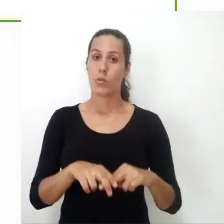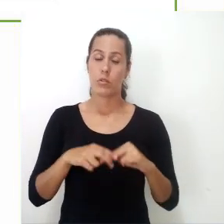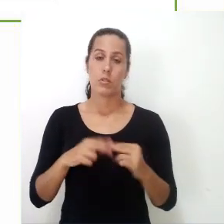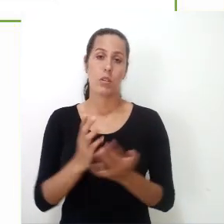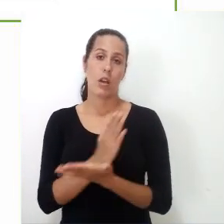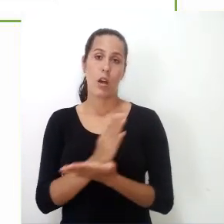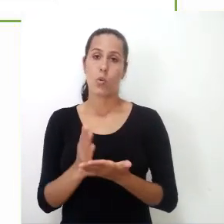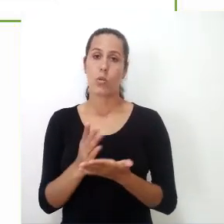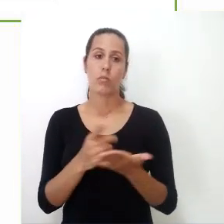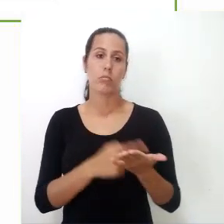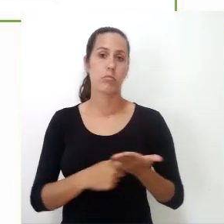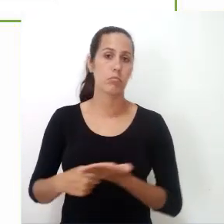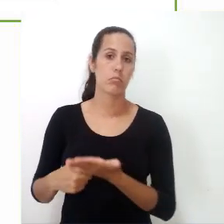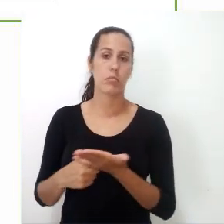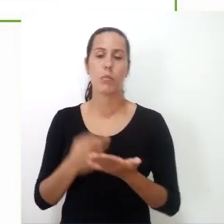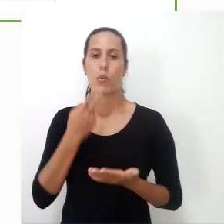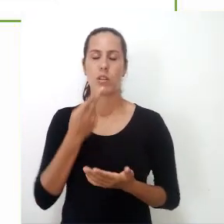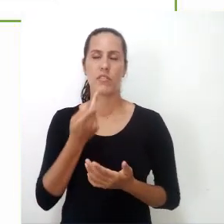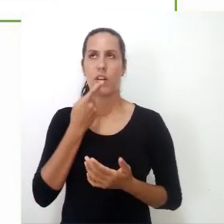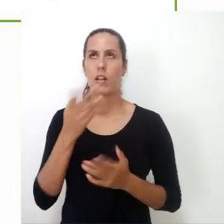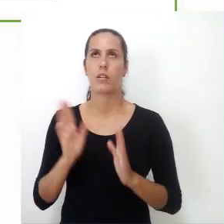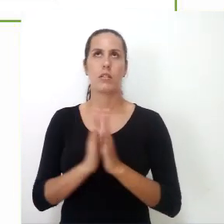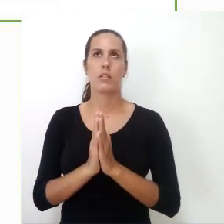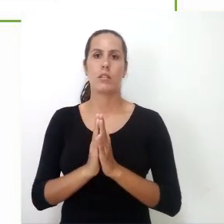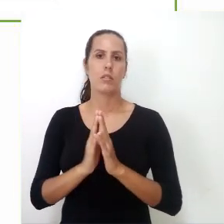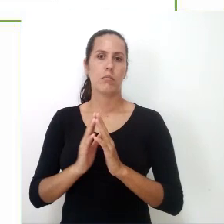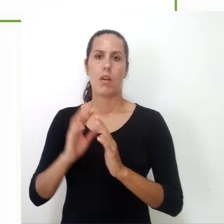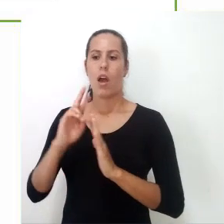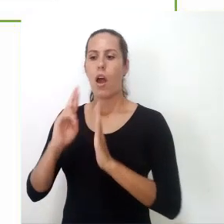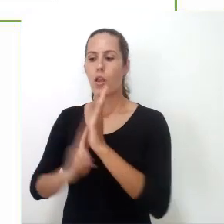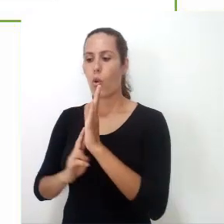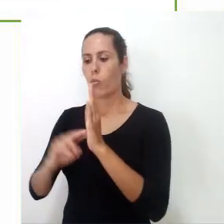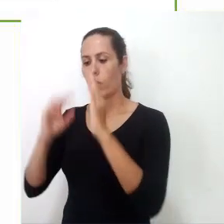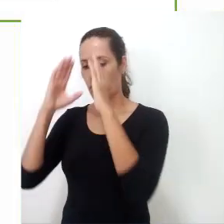encontram registro escrito. Por exemplo, não comer de boca